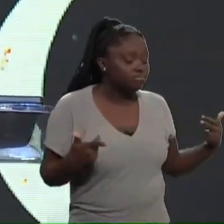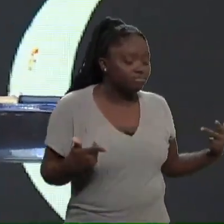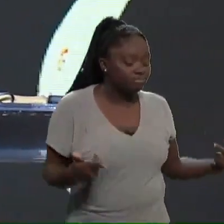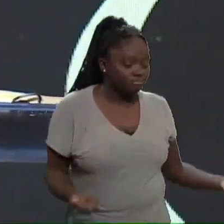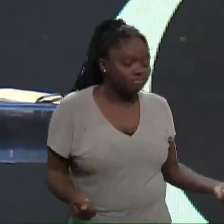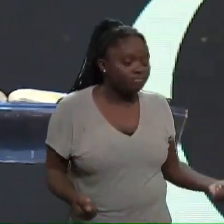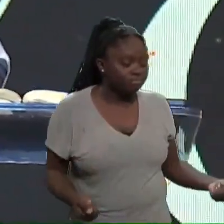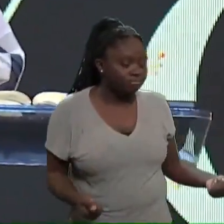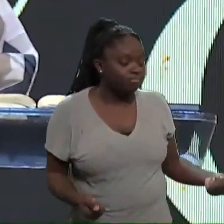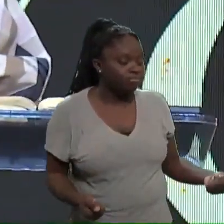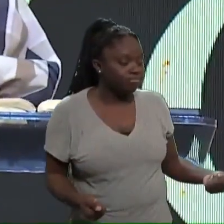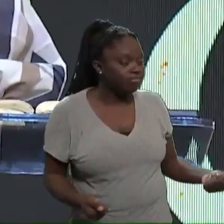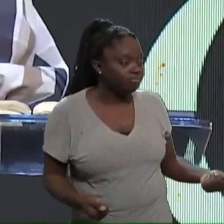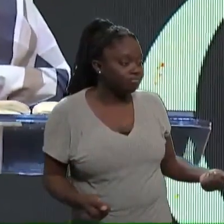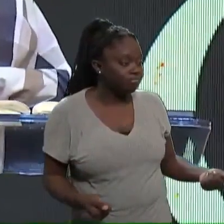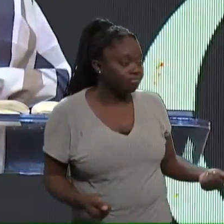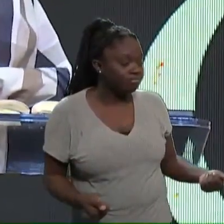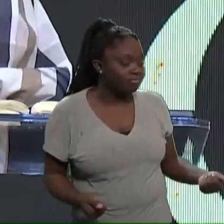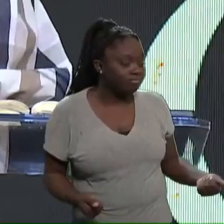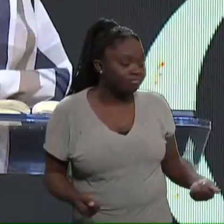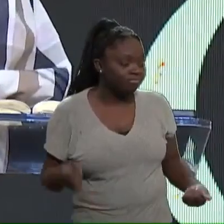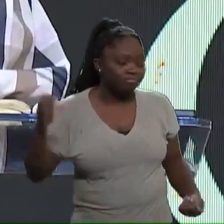está saindo à luz.